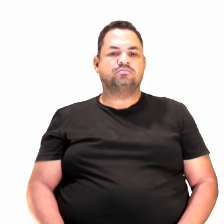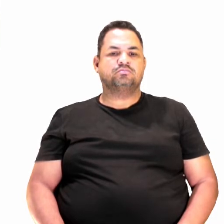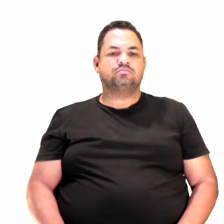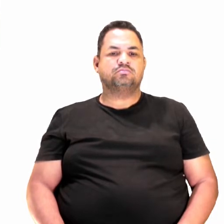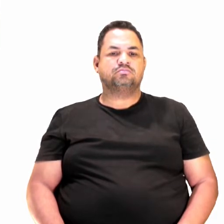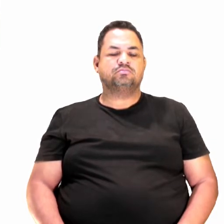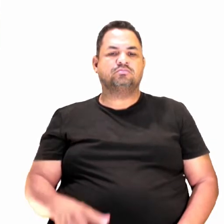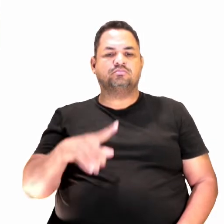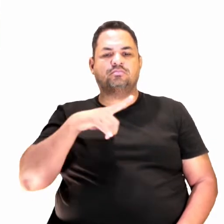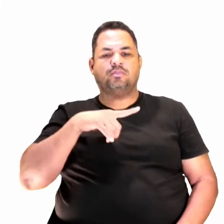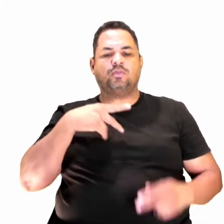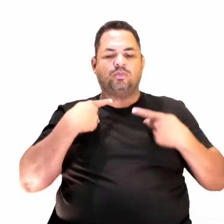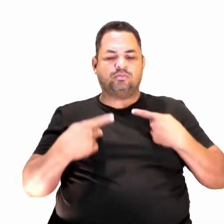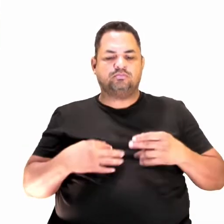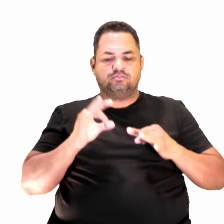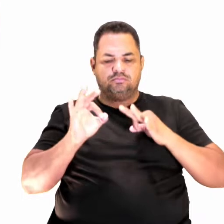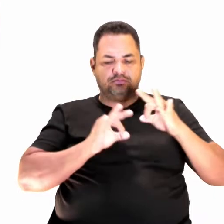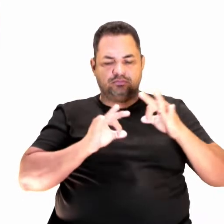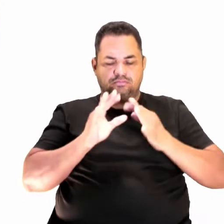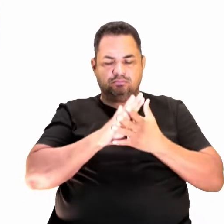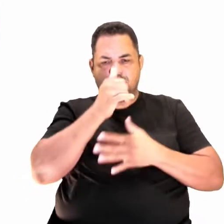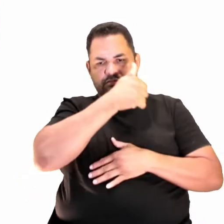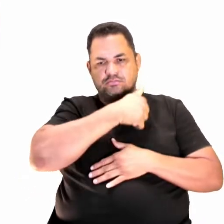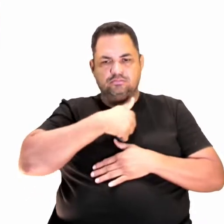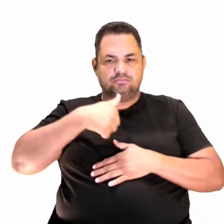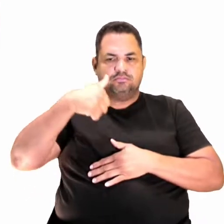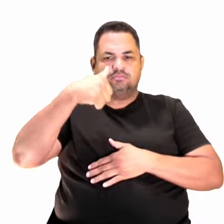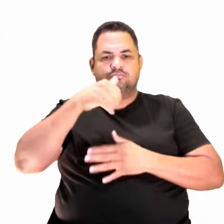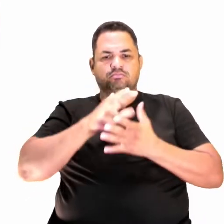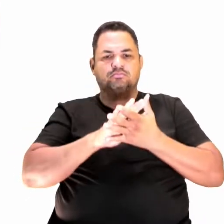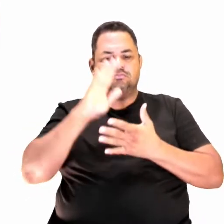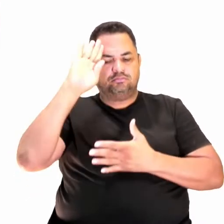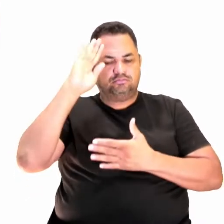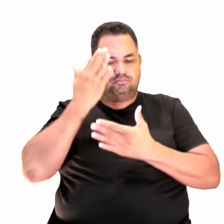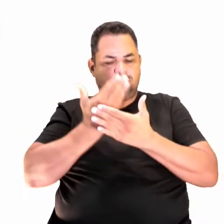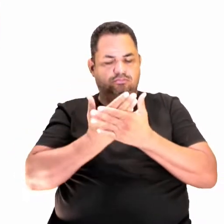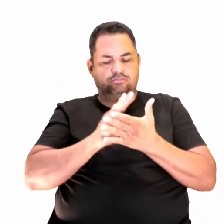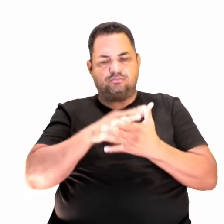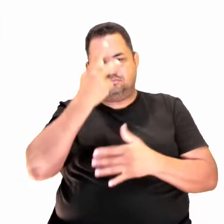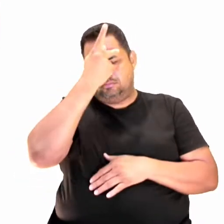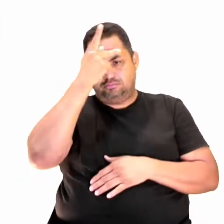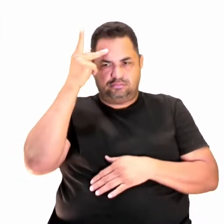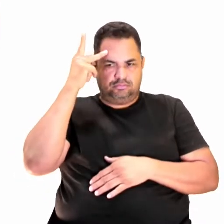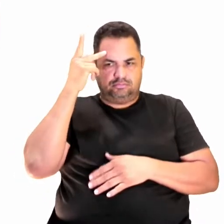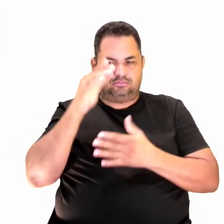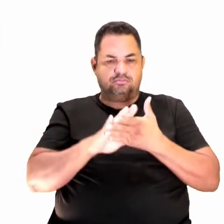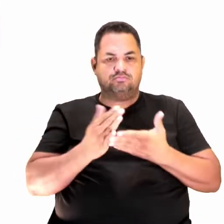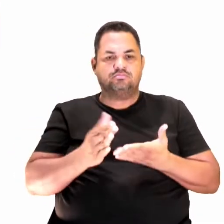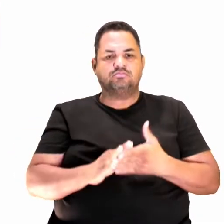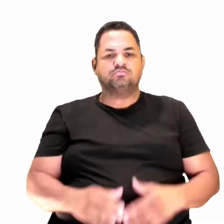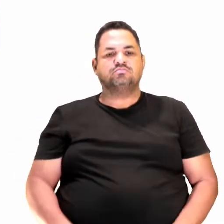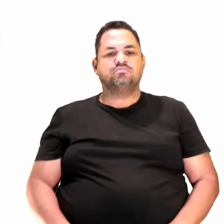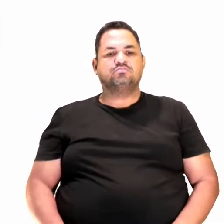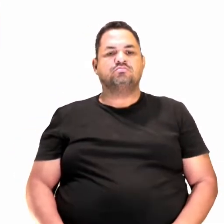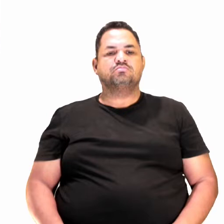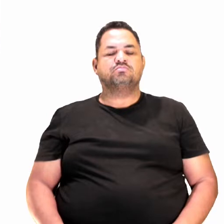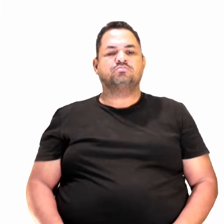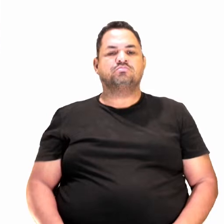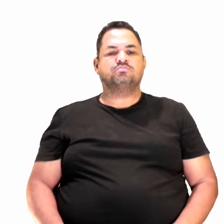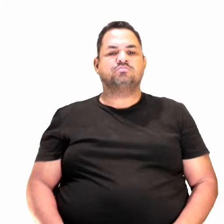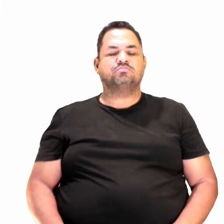ter um corpo bem construído aumenta a autoestima e a autoconfiança das pessoas. It is also probably